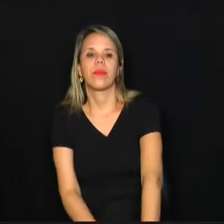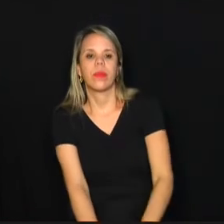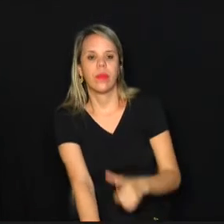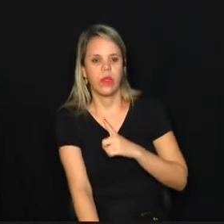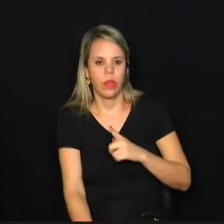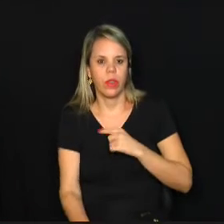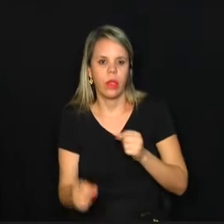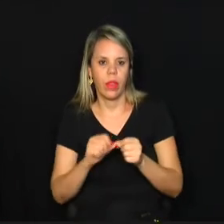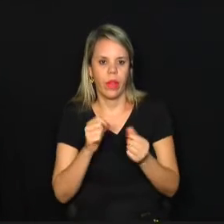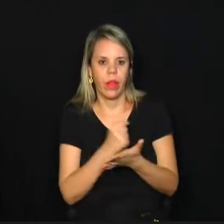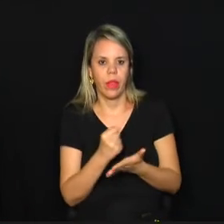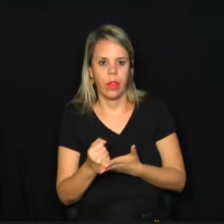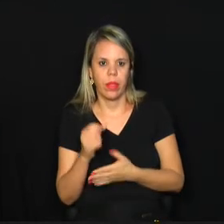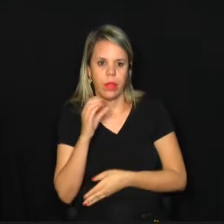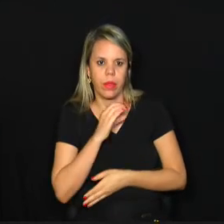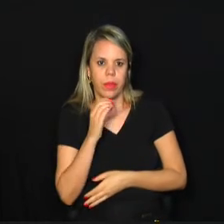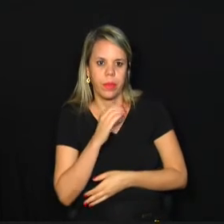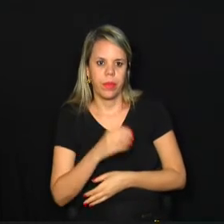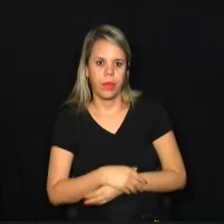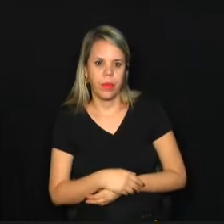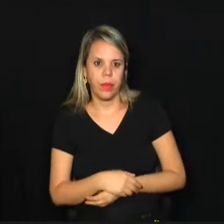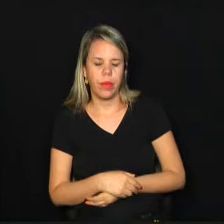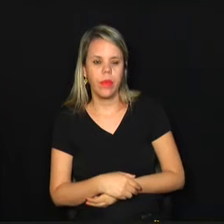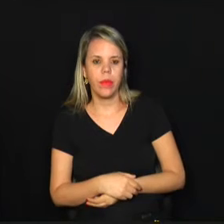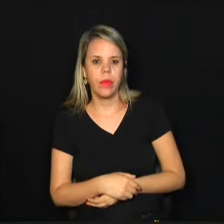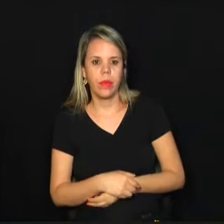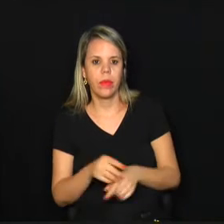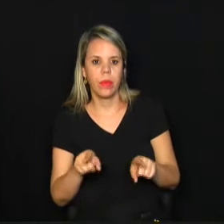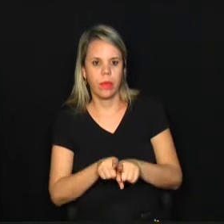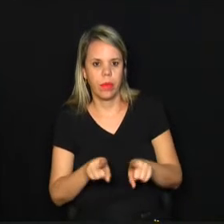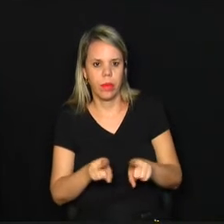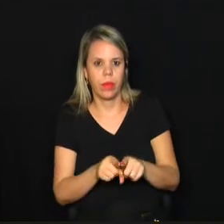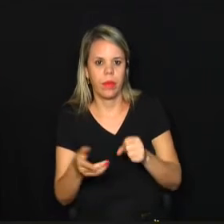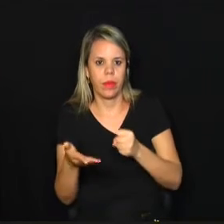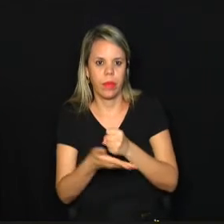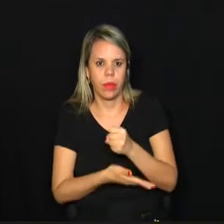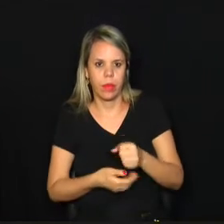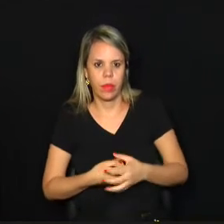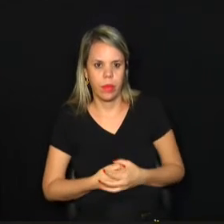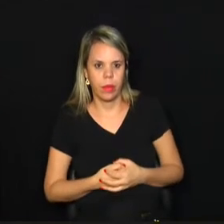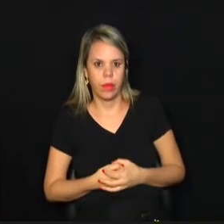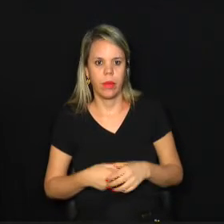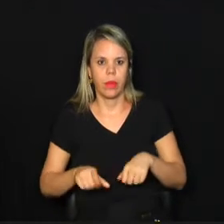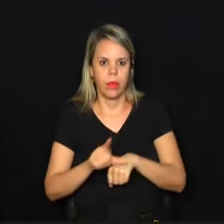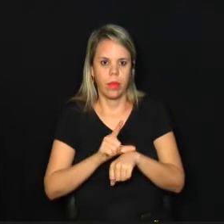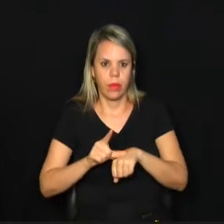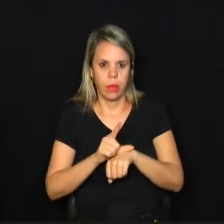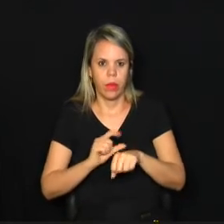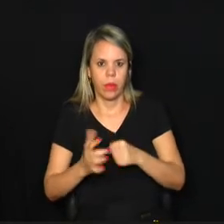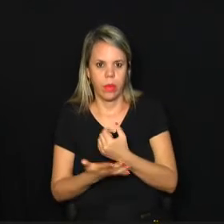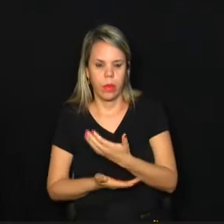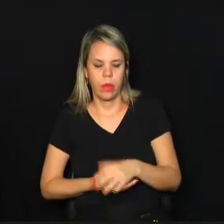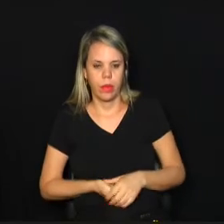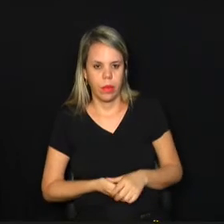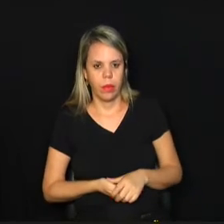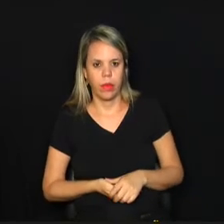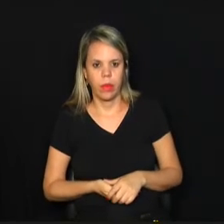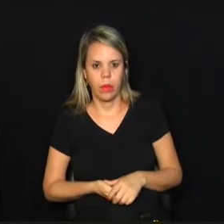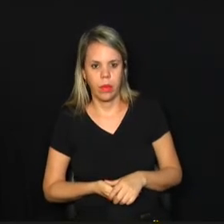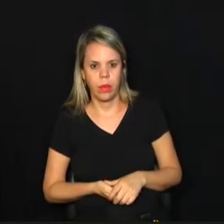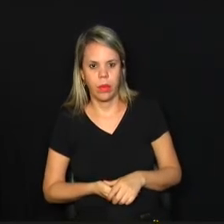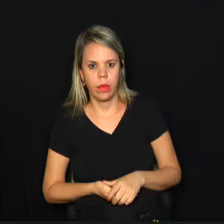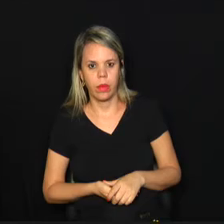algumas contratações emergenciais, também baseado na legislação da pandemia.